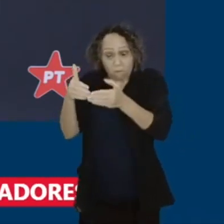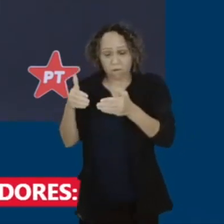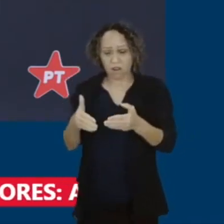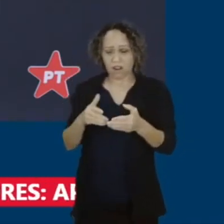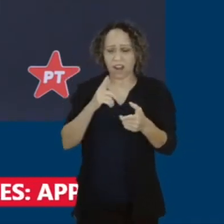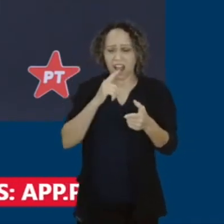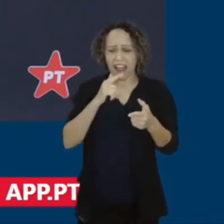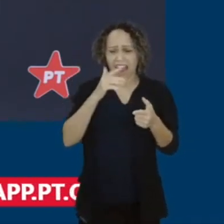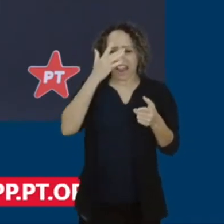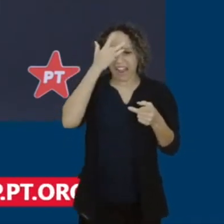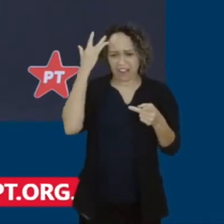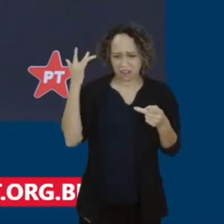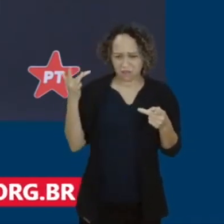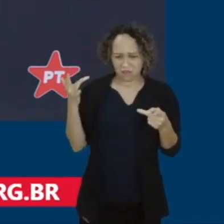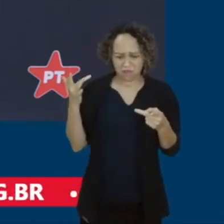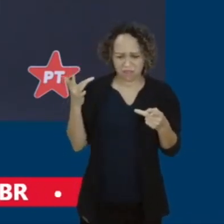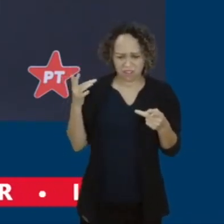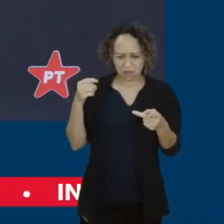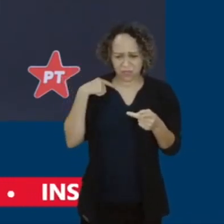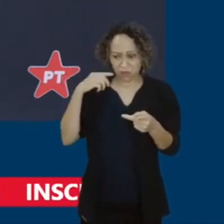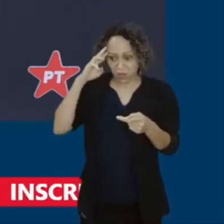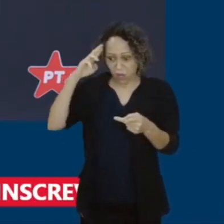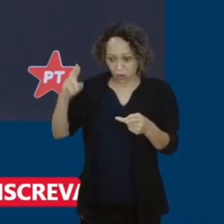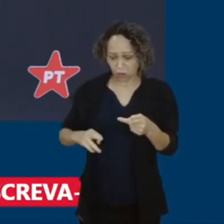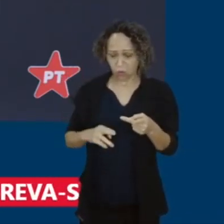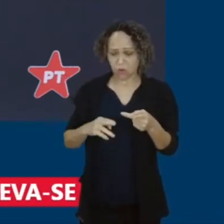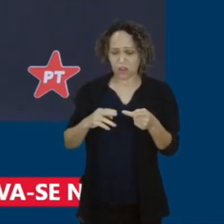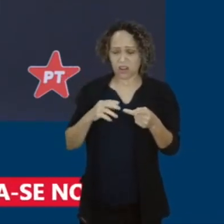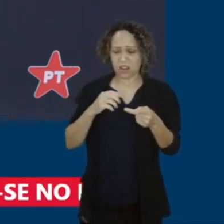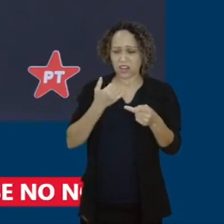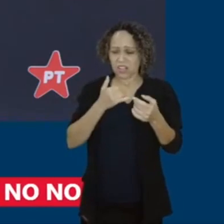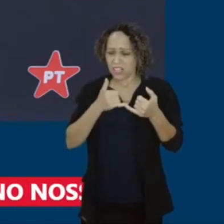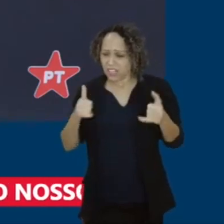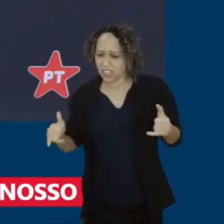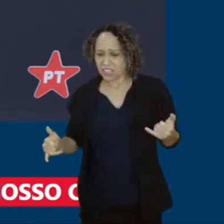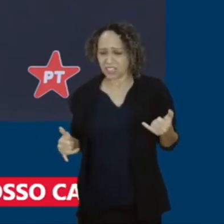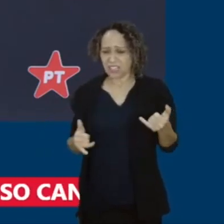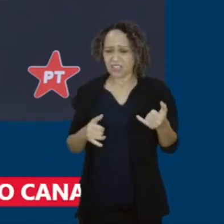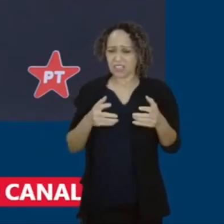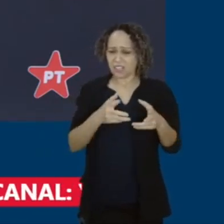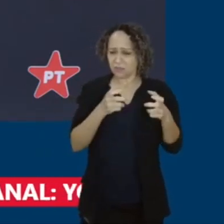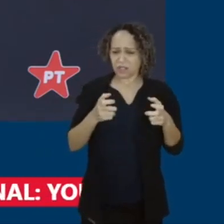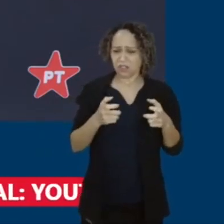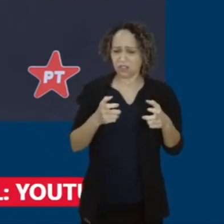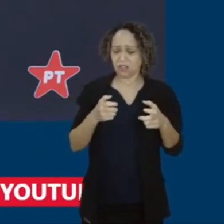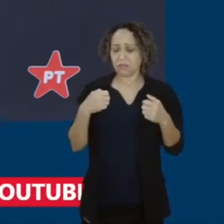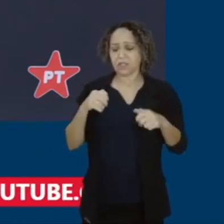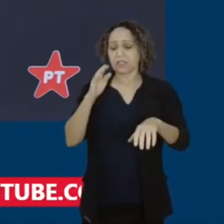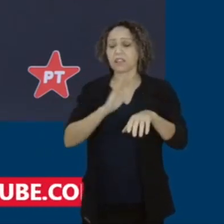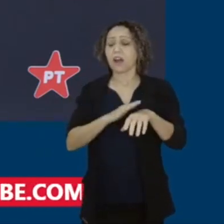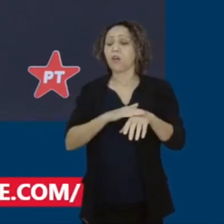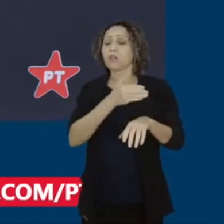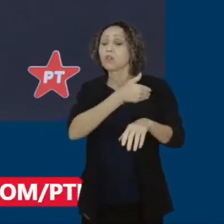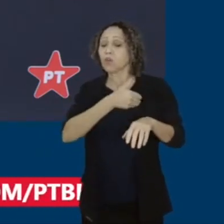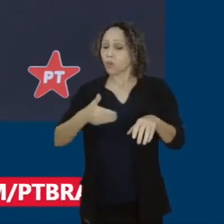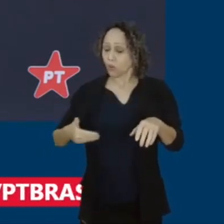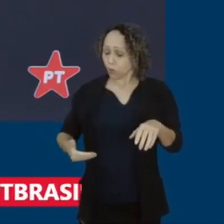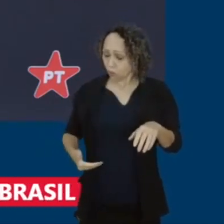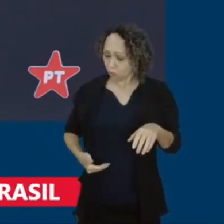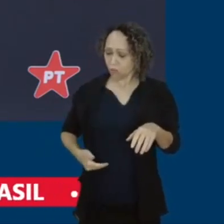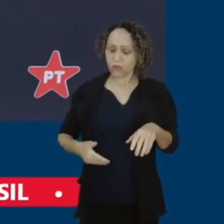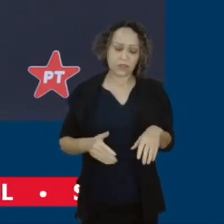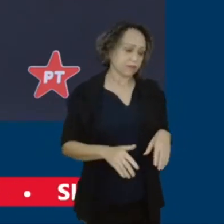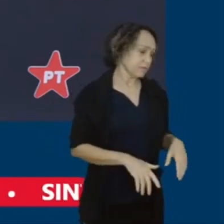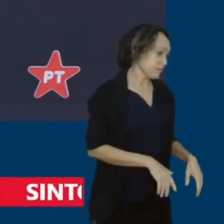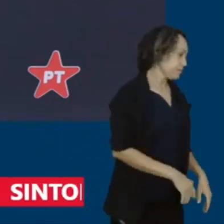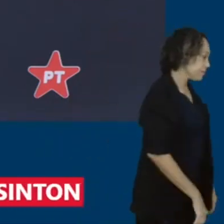água, de energia elétrica, de petróleo, têm que estar na mão do Estado. Você sabe que a Petrobras